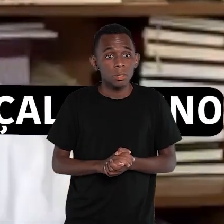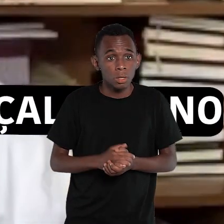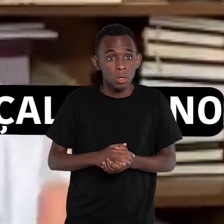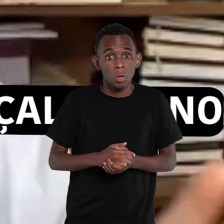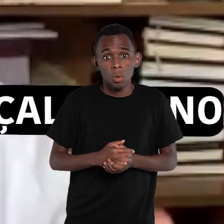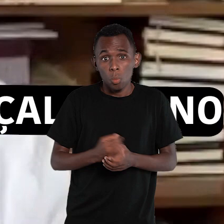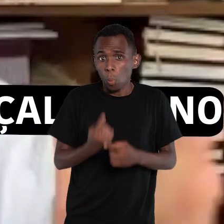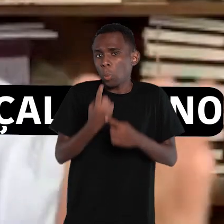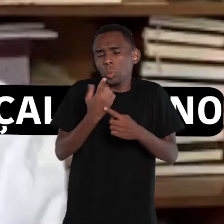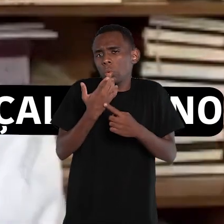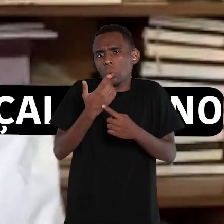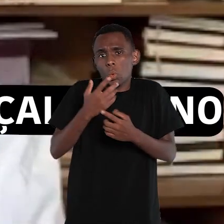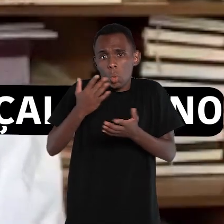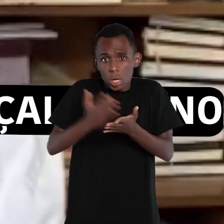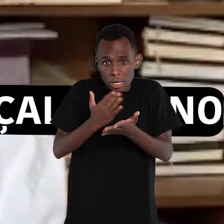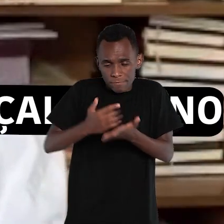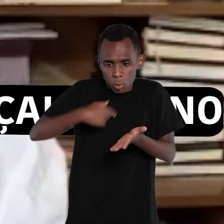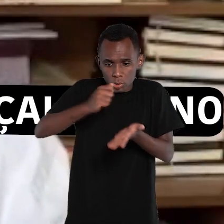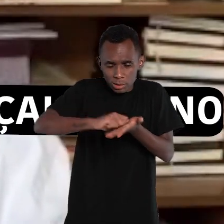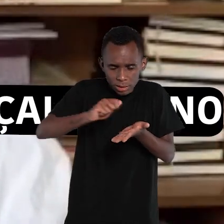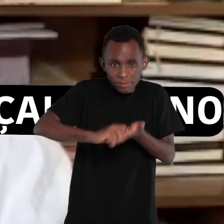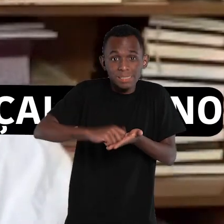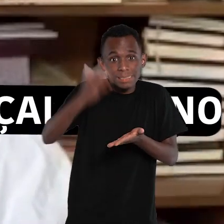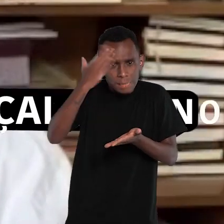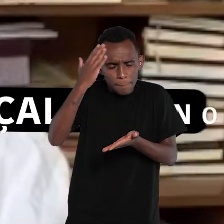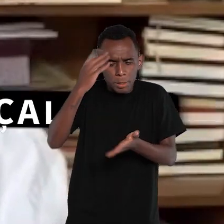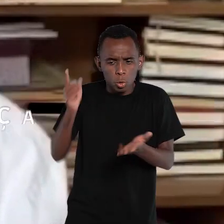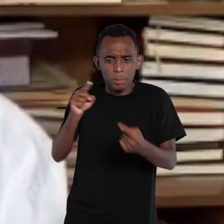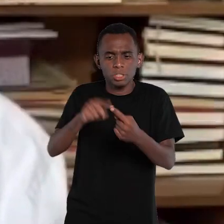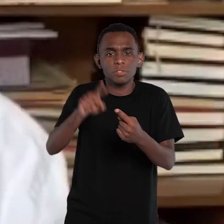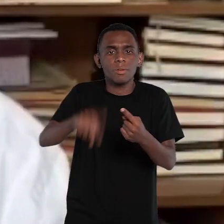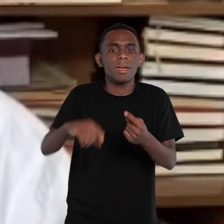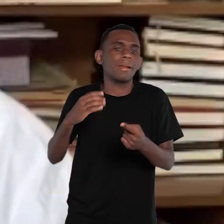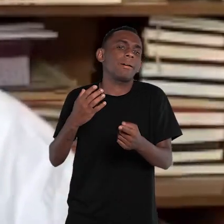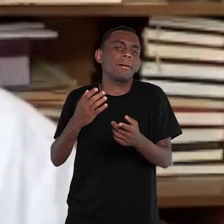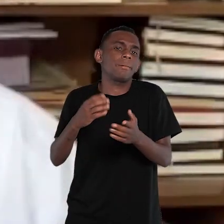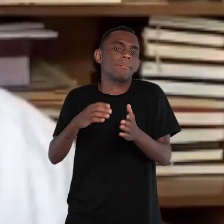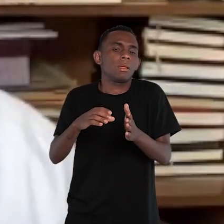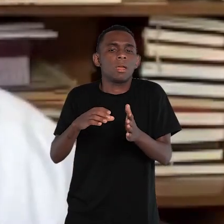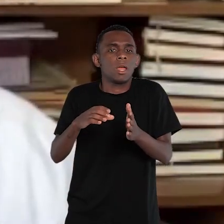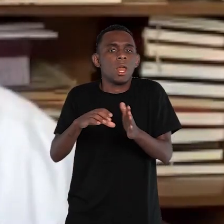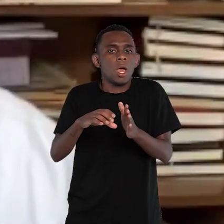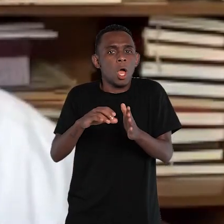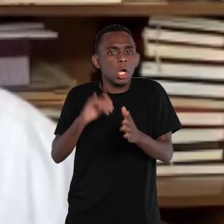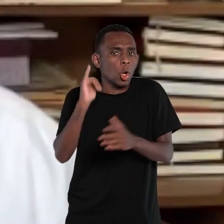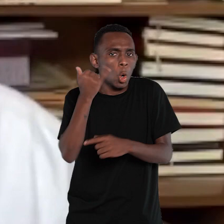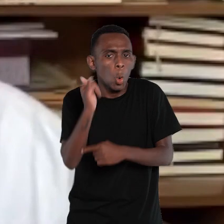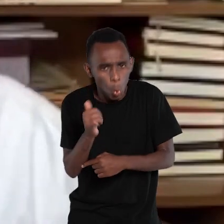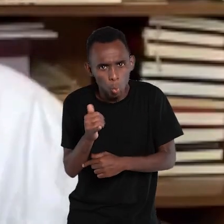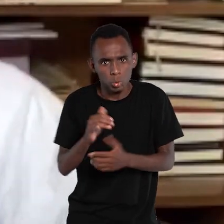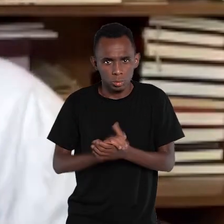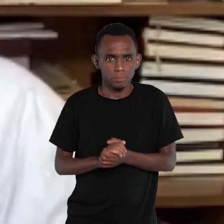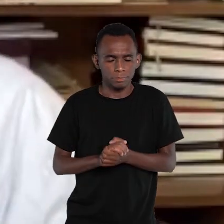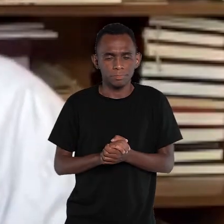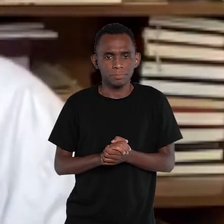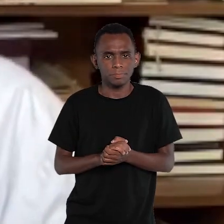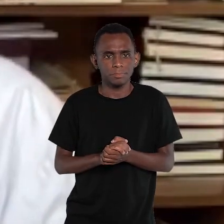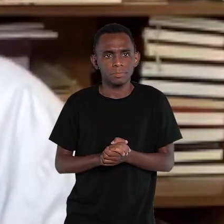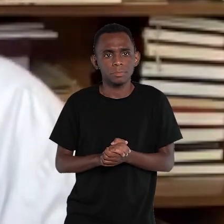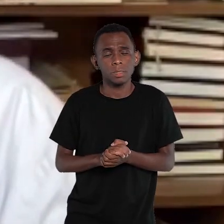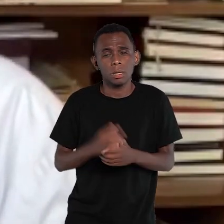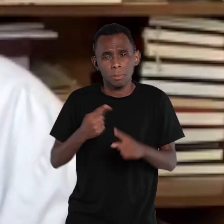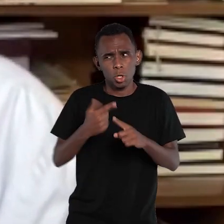único livro que eu escrevi sabendo que estava escrevendo um livro de contos. Porque os outros todos eram assim. Tem um momento